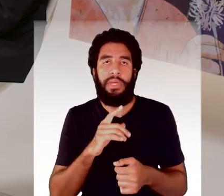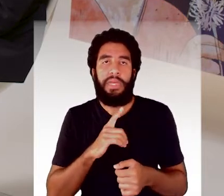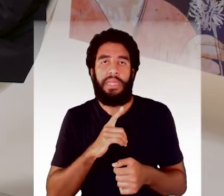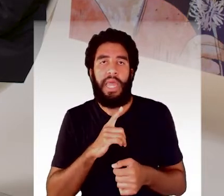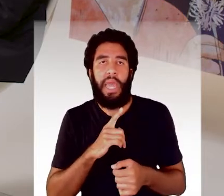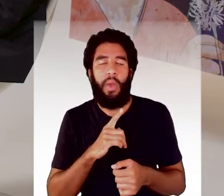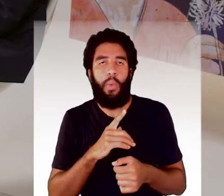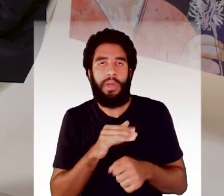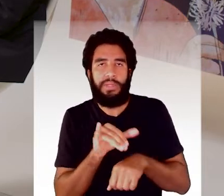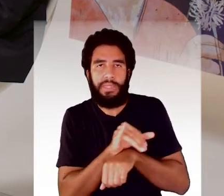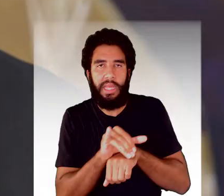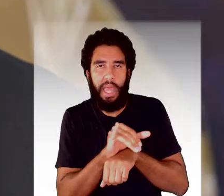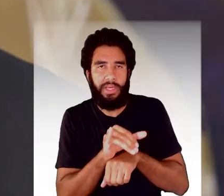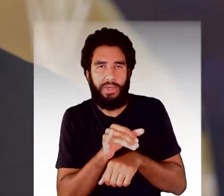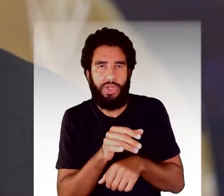uma oportunidade